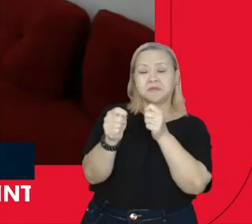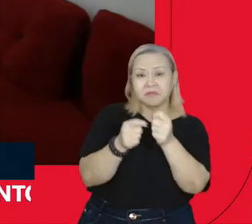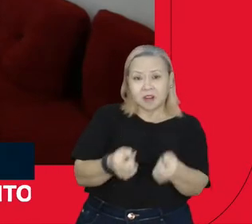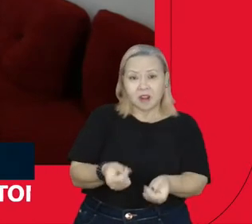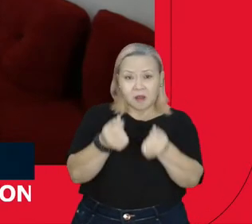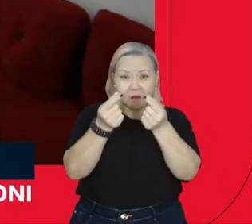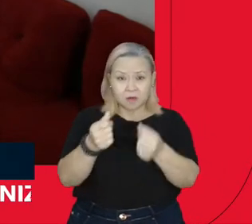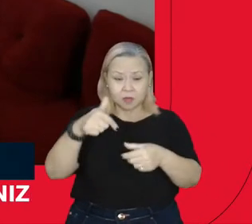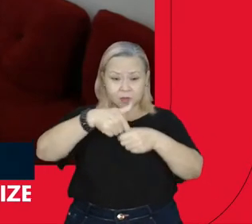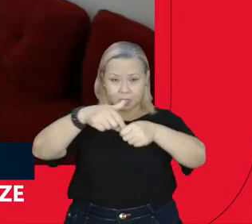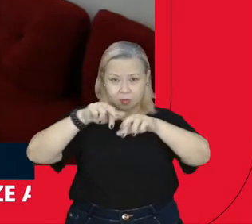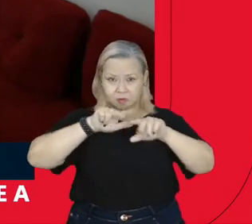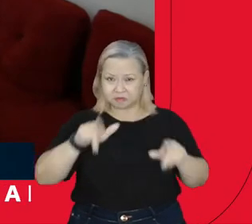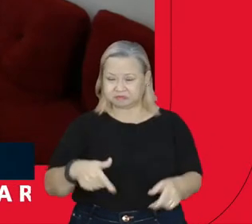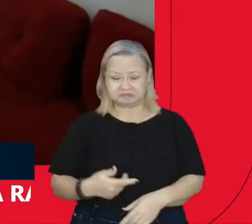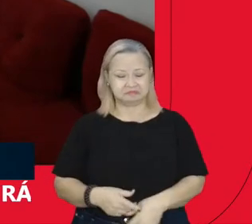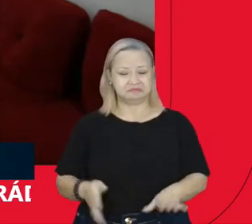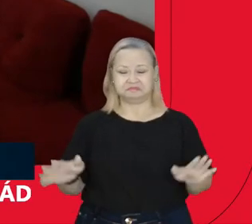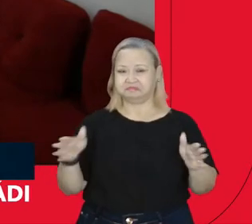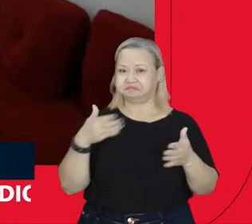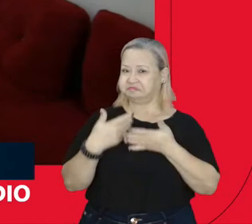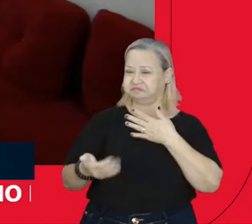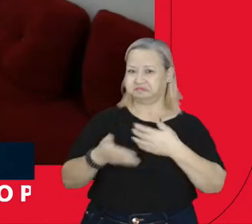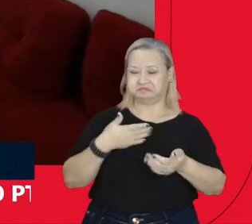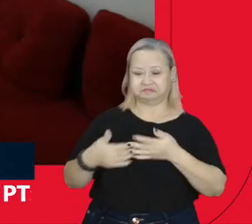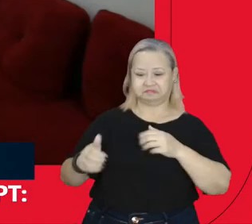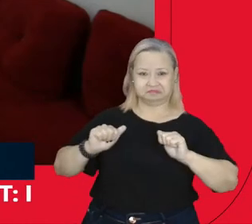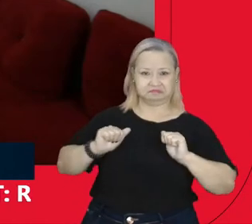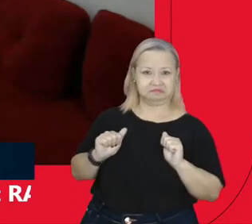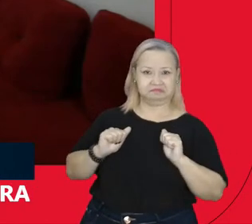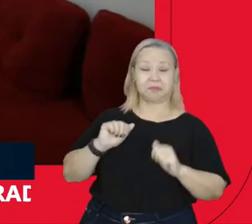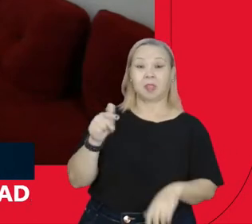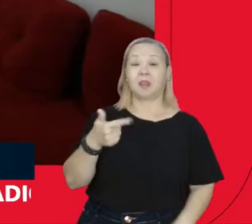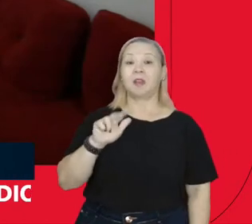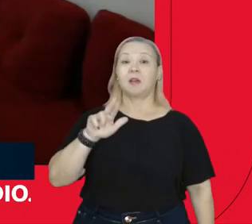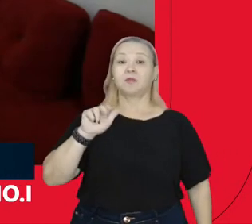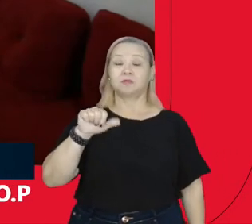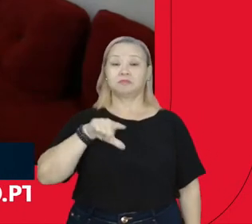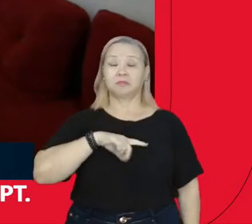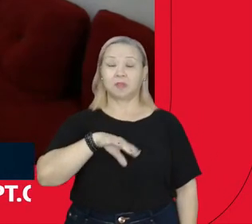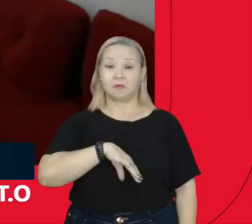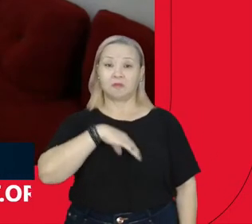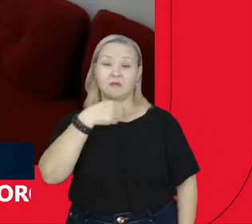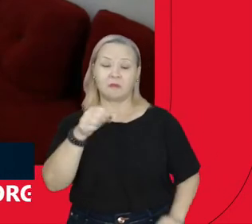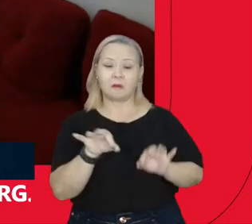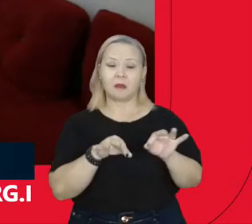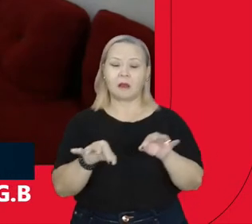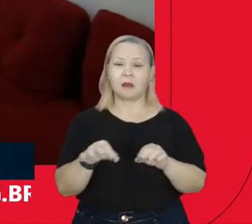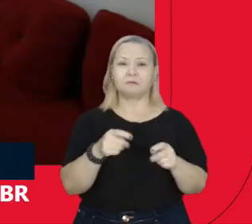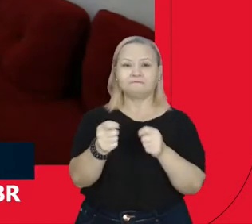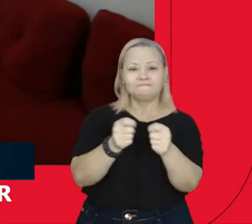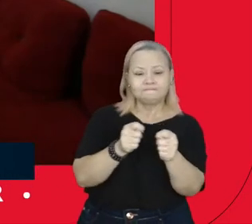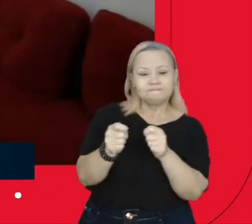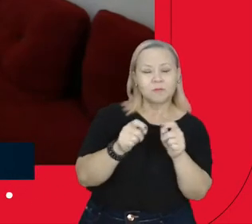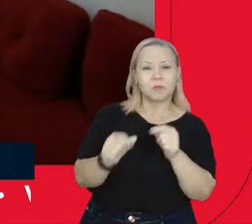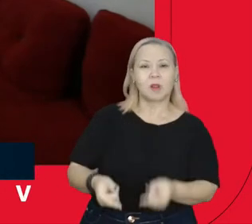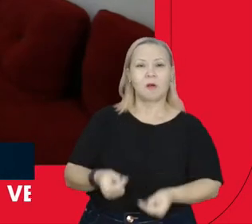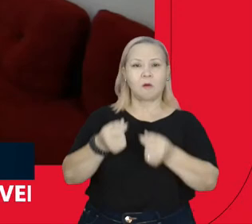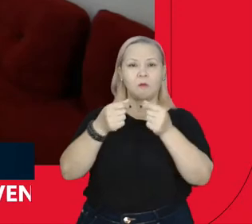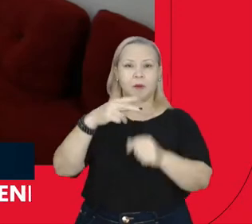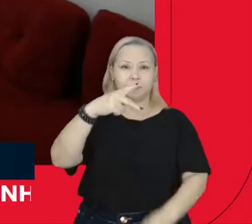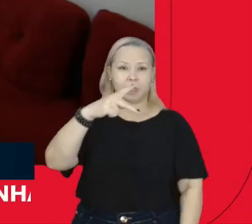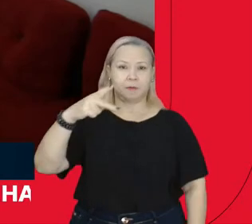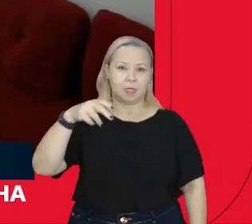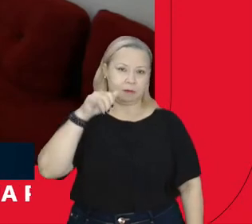ele nunca se importou com isso, a gente sabe aqui também, nunca teve coragem de mexer aí no preço de paridade de importação, o